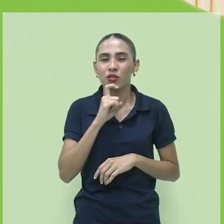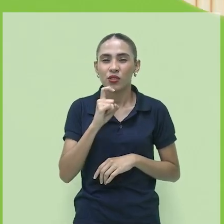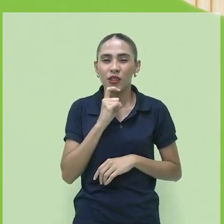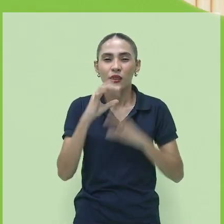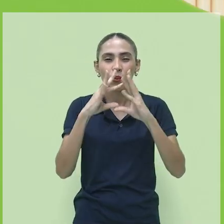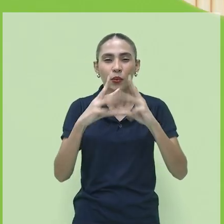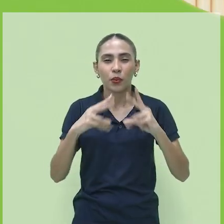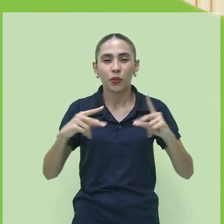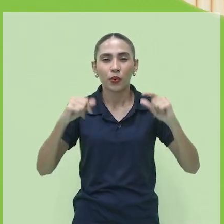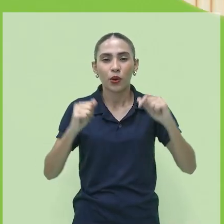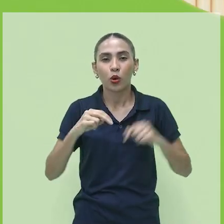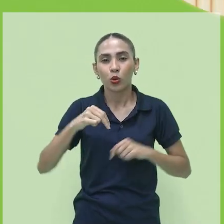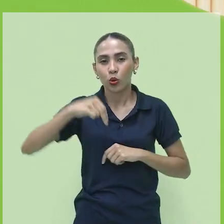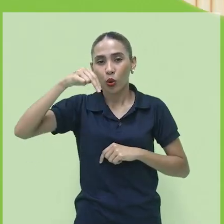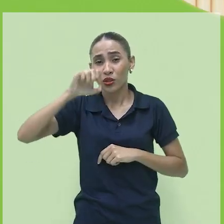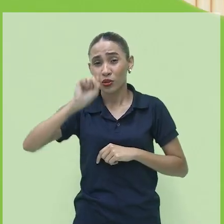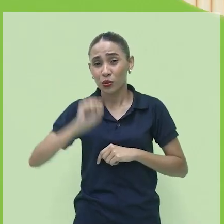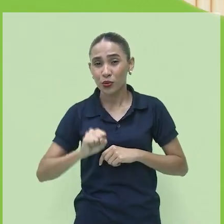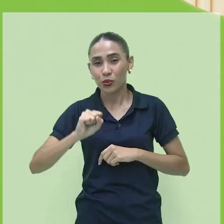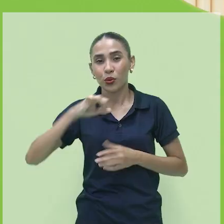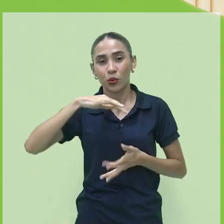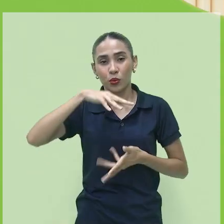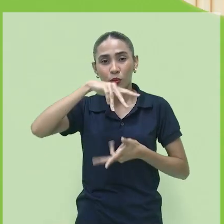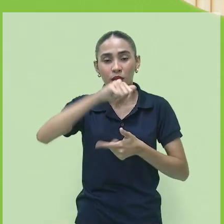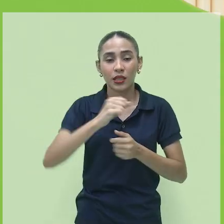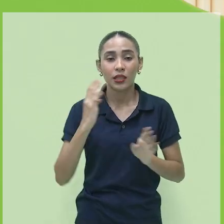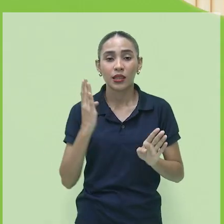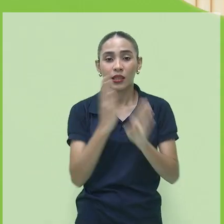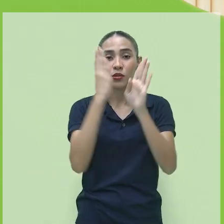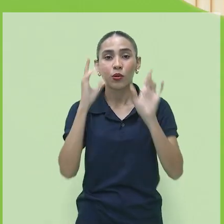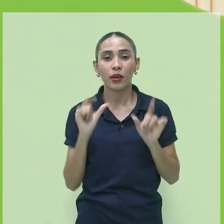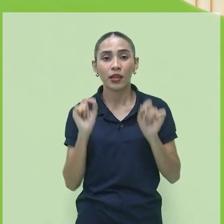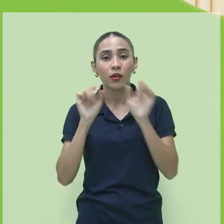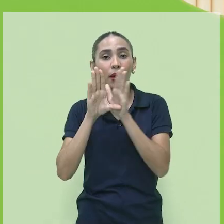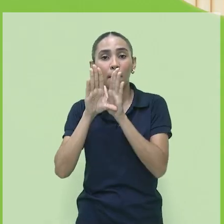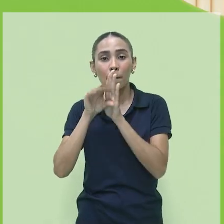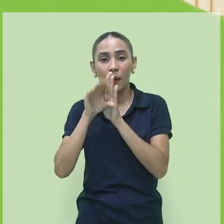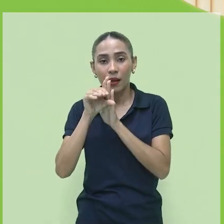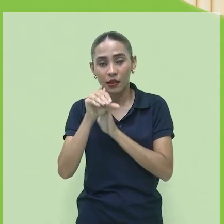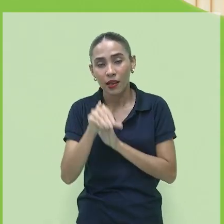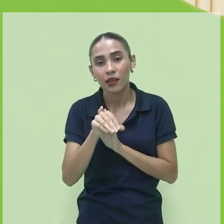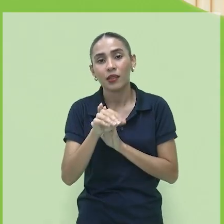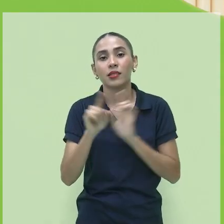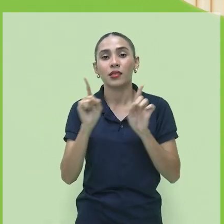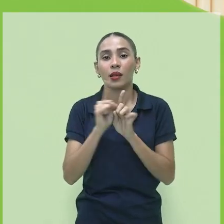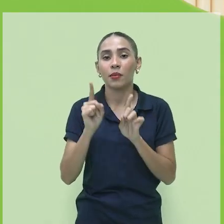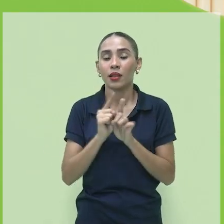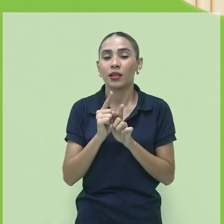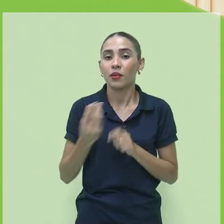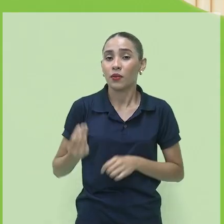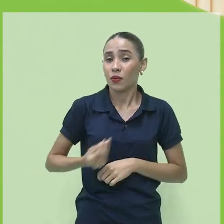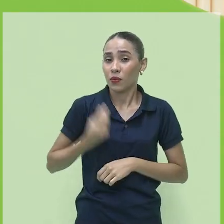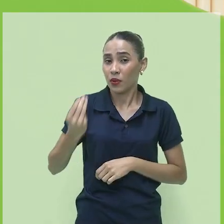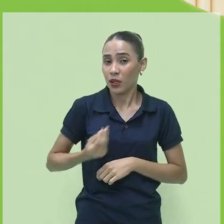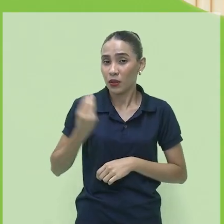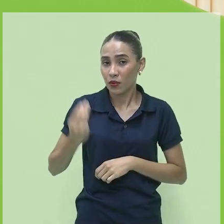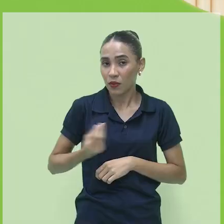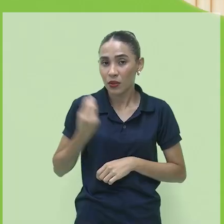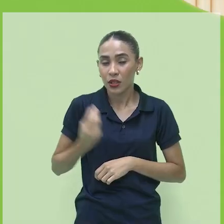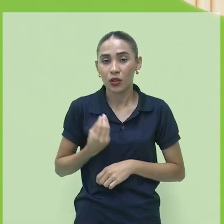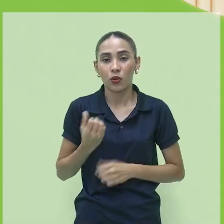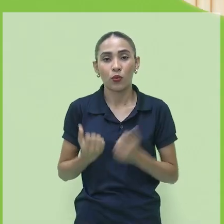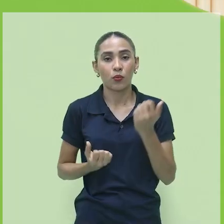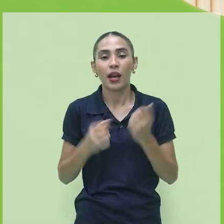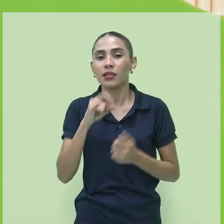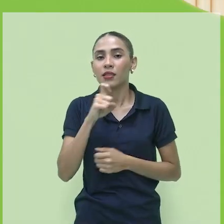nos polos norte e sul do planeta, exatamente da descoberta de bactérias, né, que viviam lá no seu